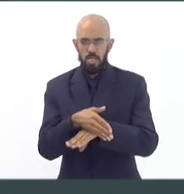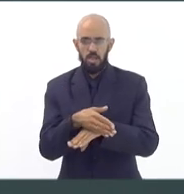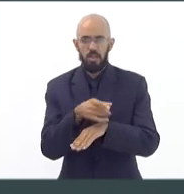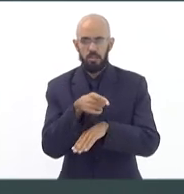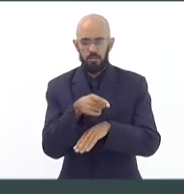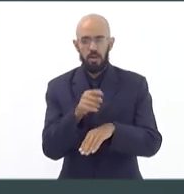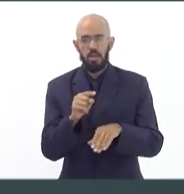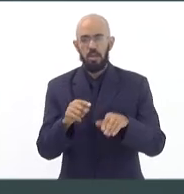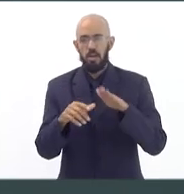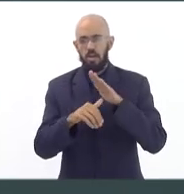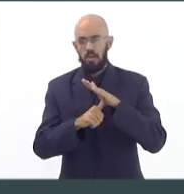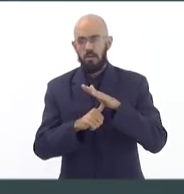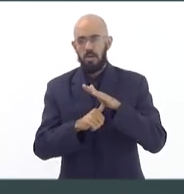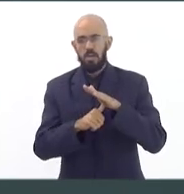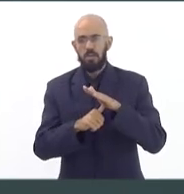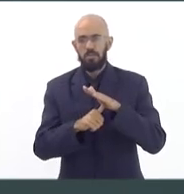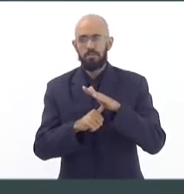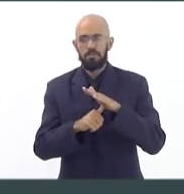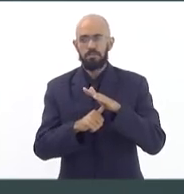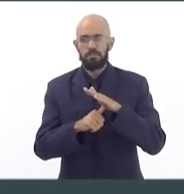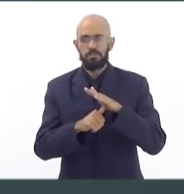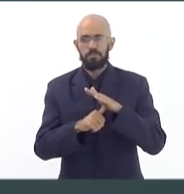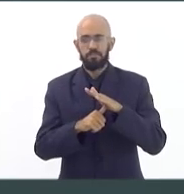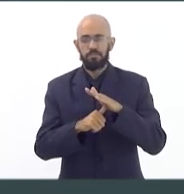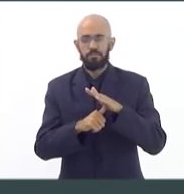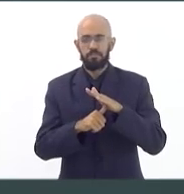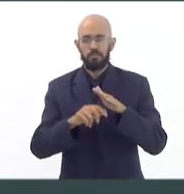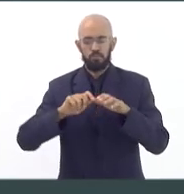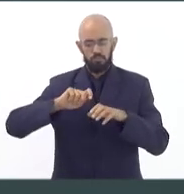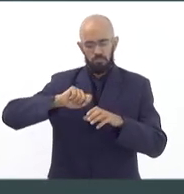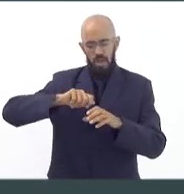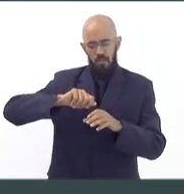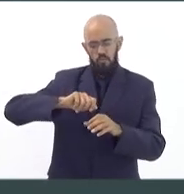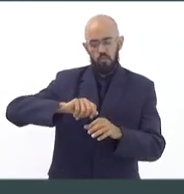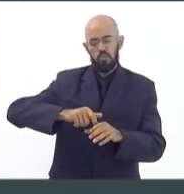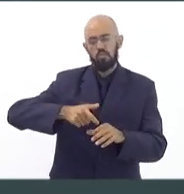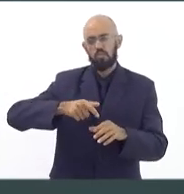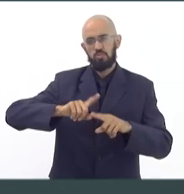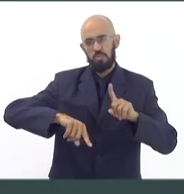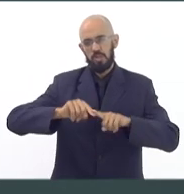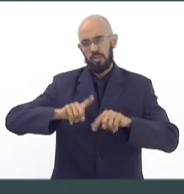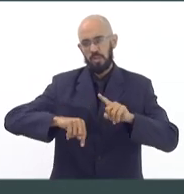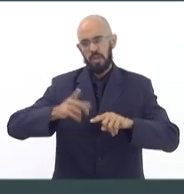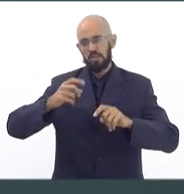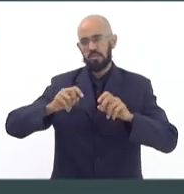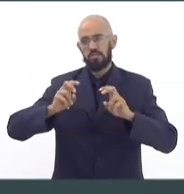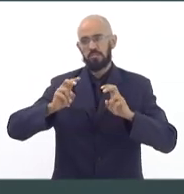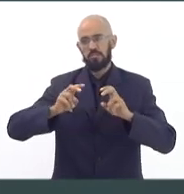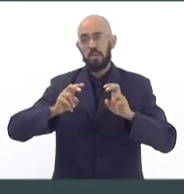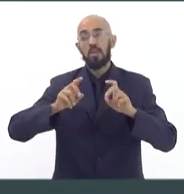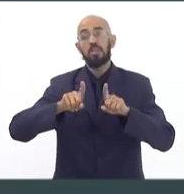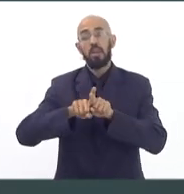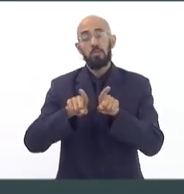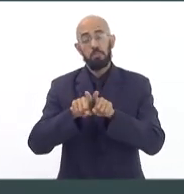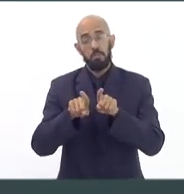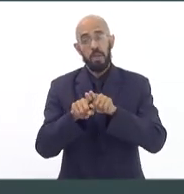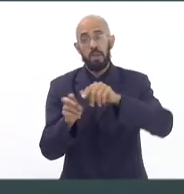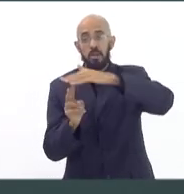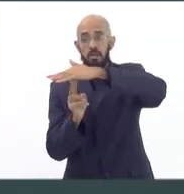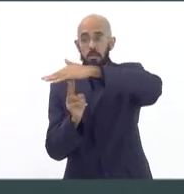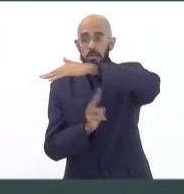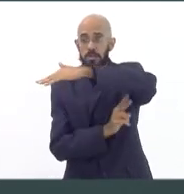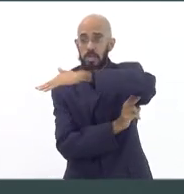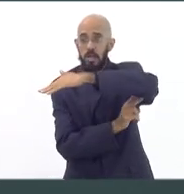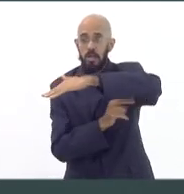subtrair os grampos os parafusos as passarelas também achados são